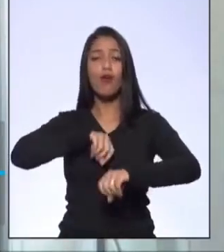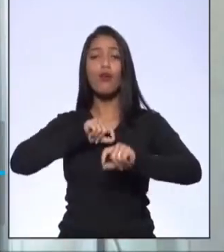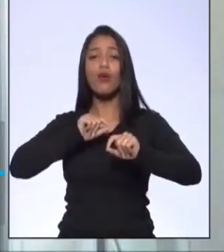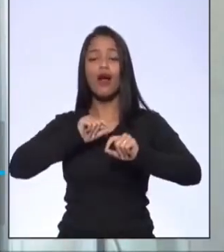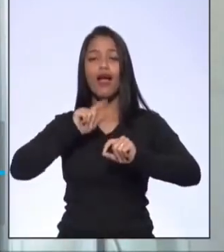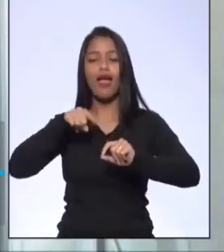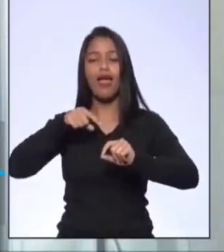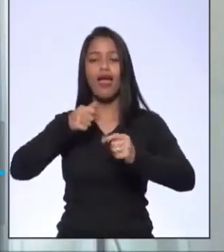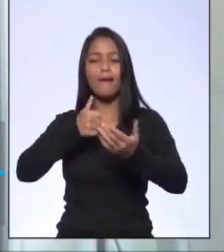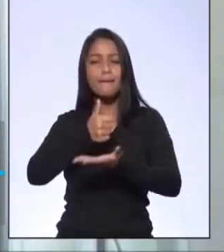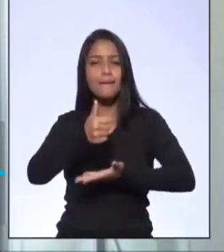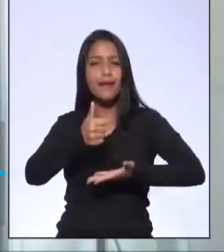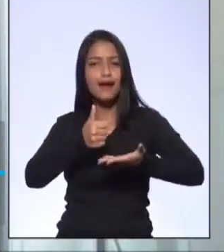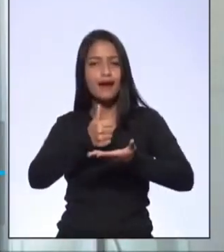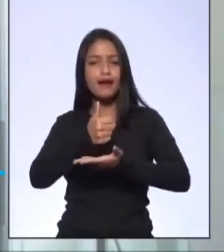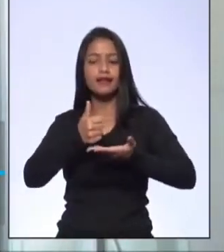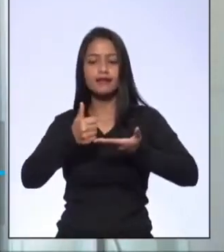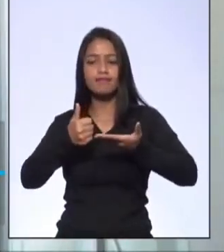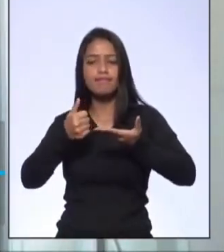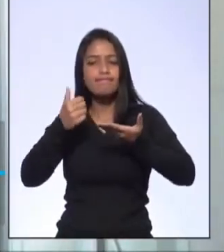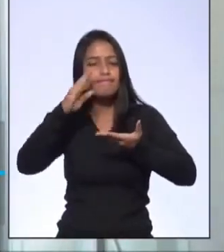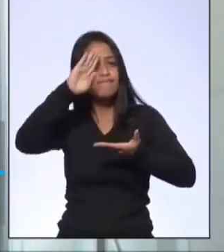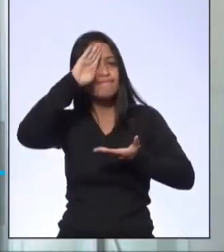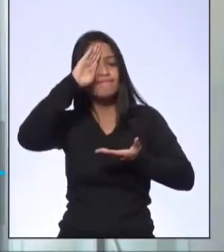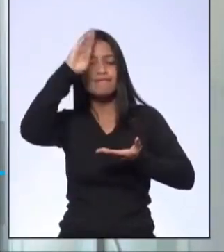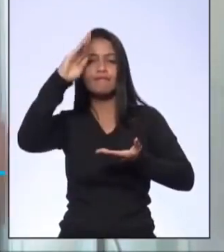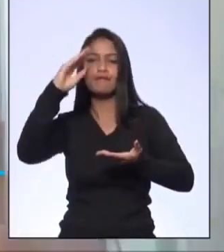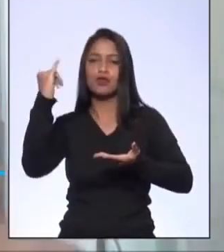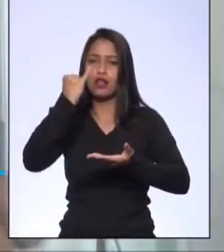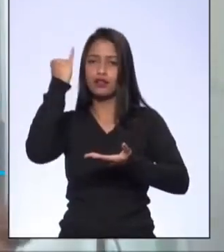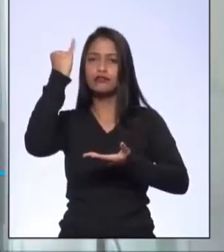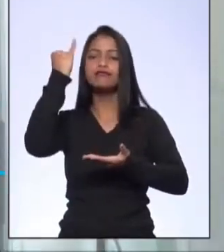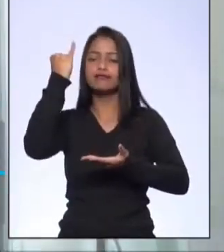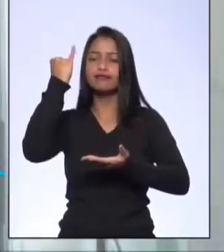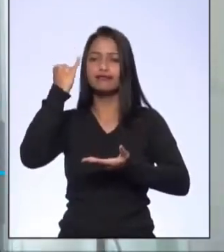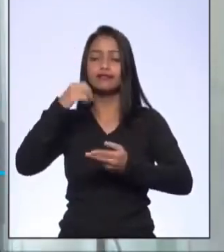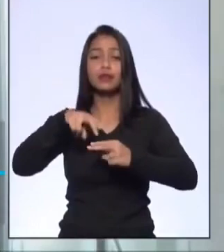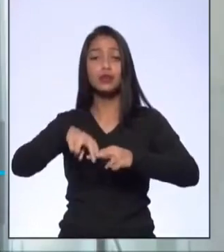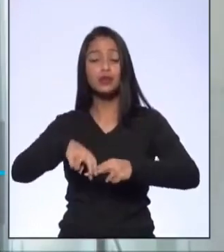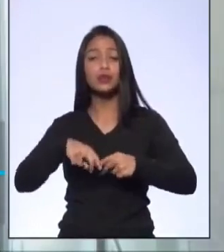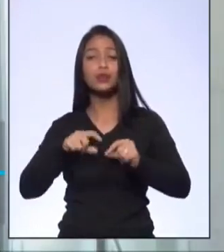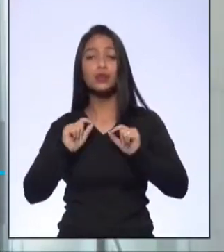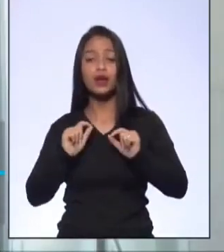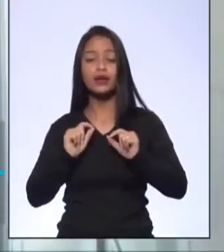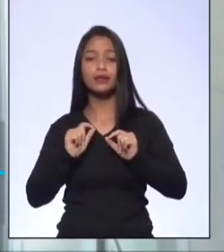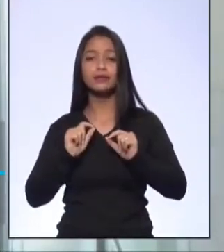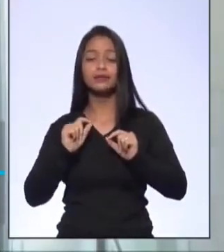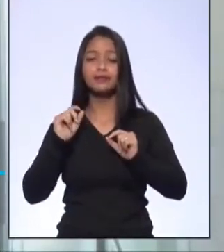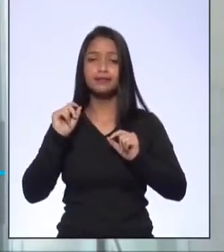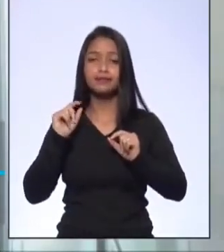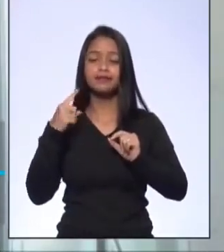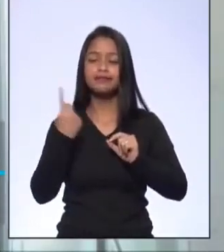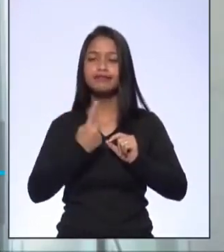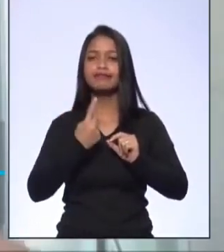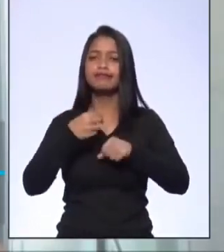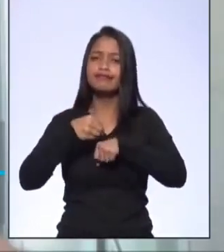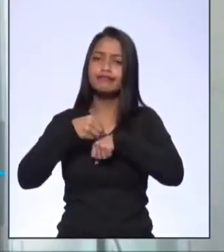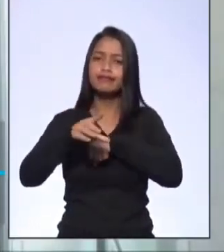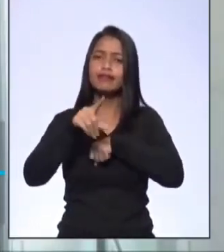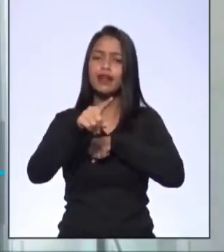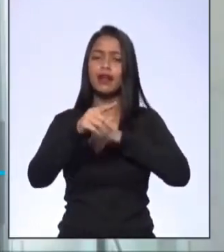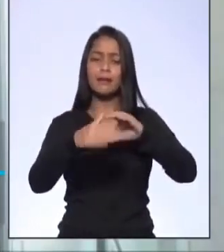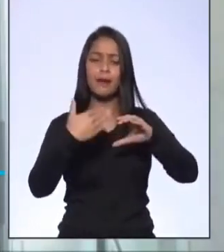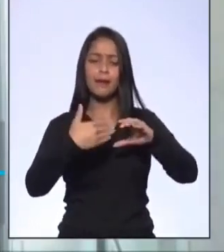desenvolve algumas coisas que são muito importantes e, para isso, a gente recomenda que você use de uma maneira inteligente,